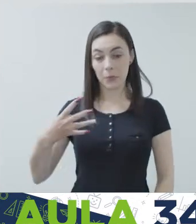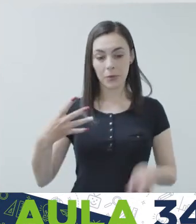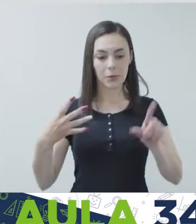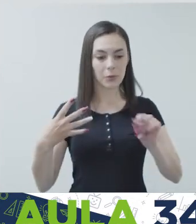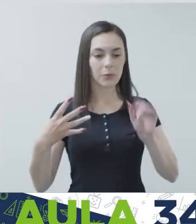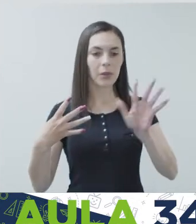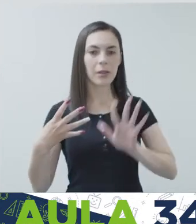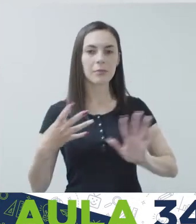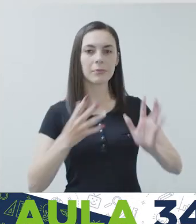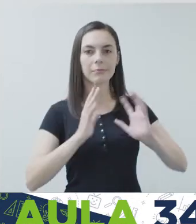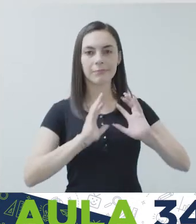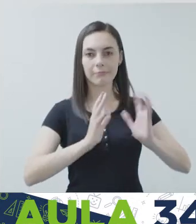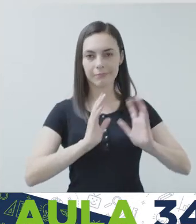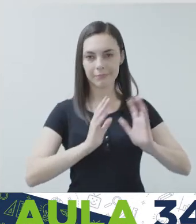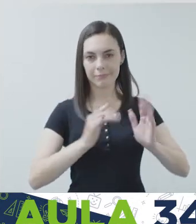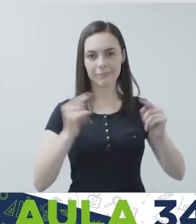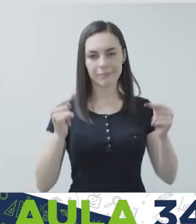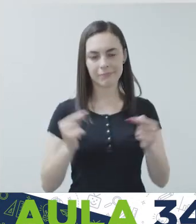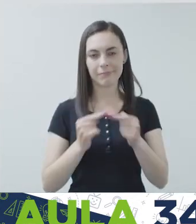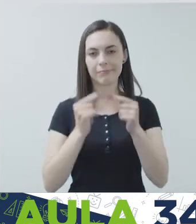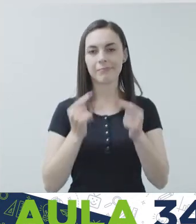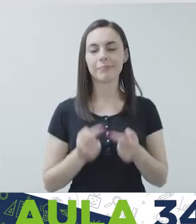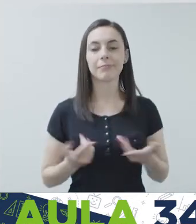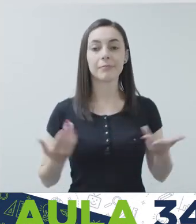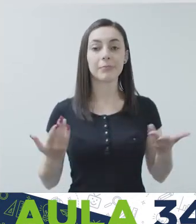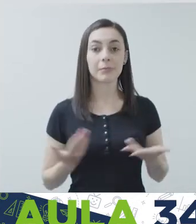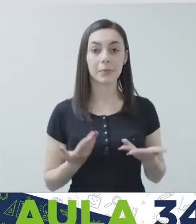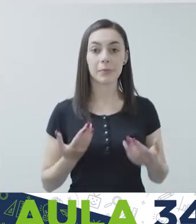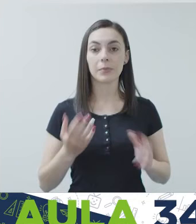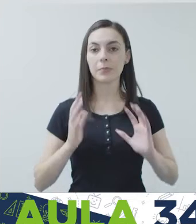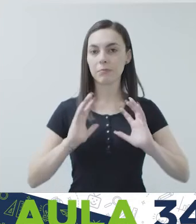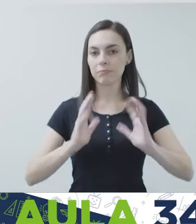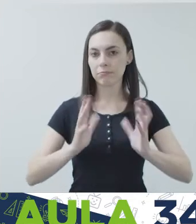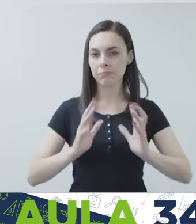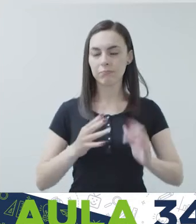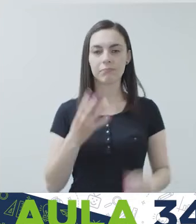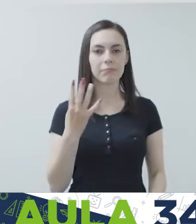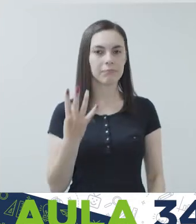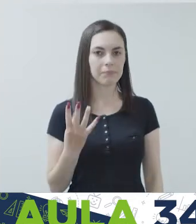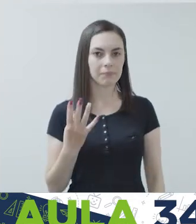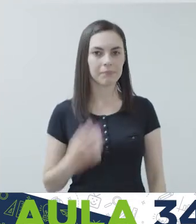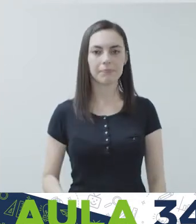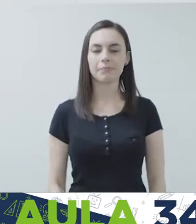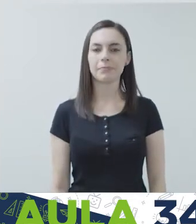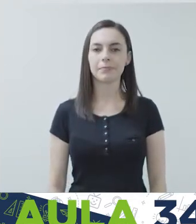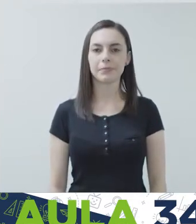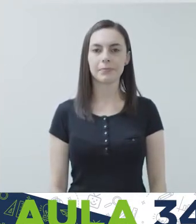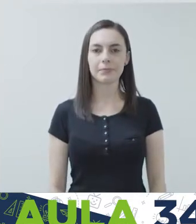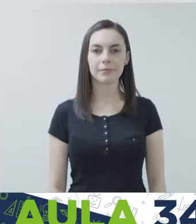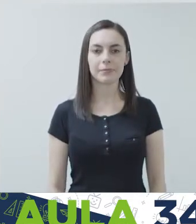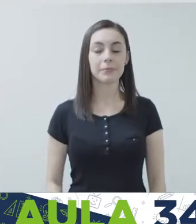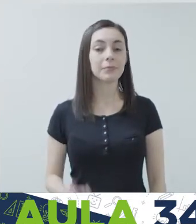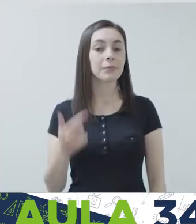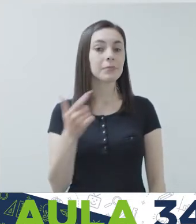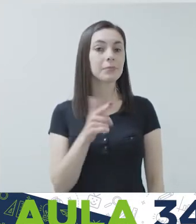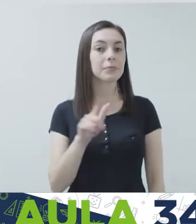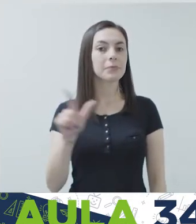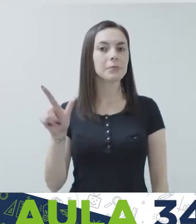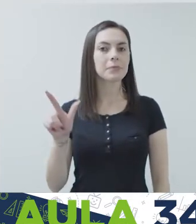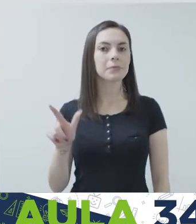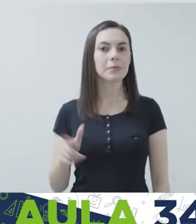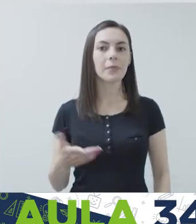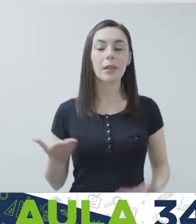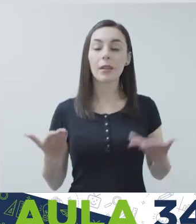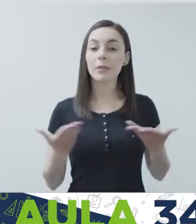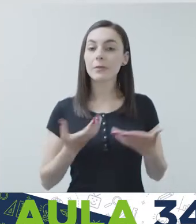escolheu as bolas. Então, aqui nós temos quatro bolas. Qual é o próximo?